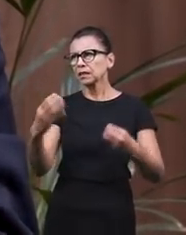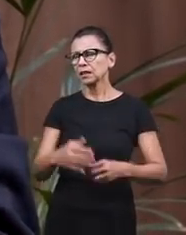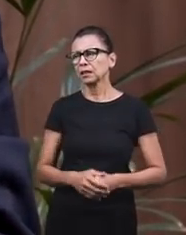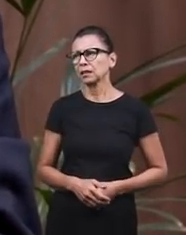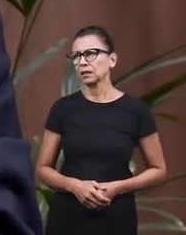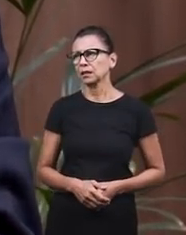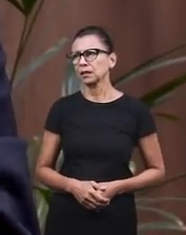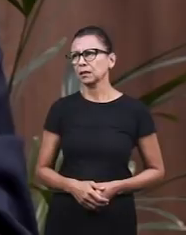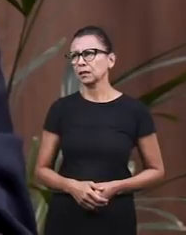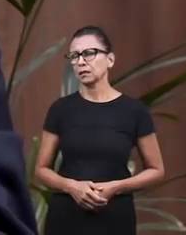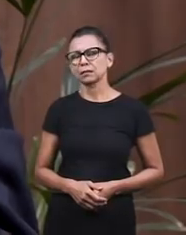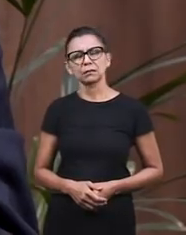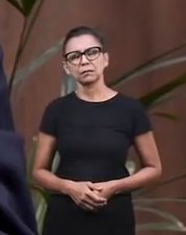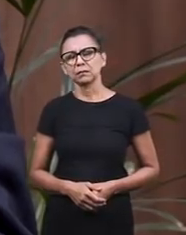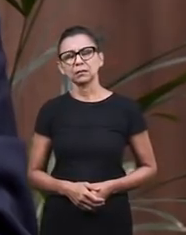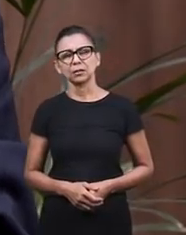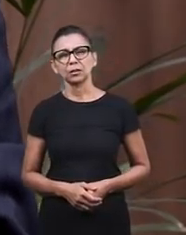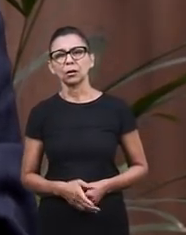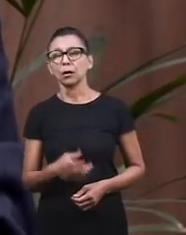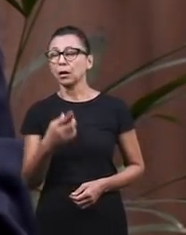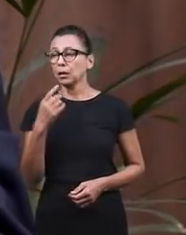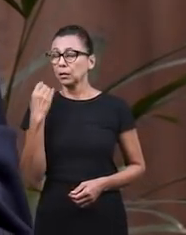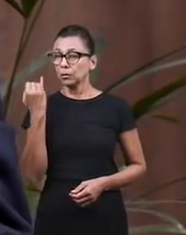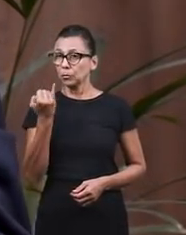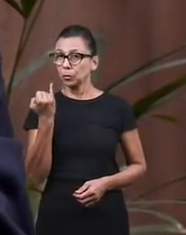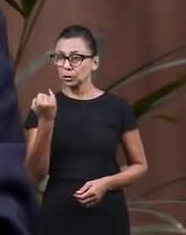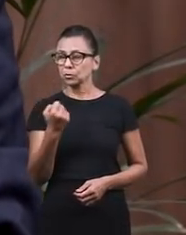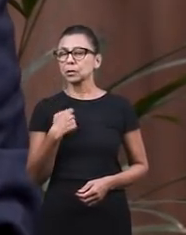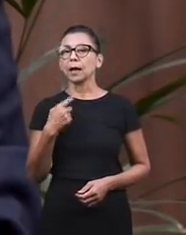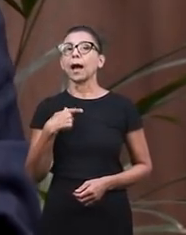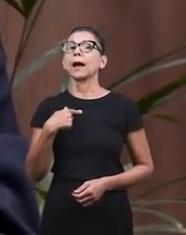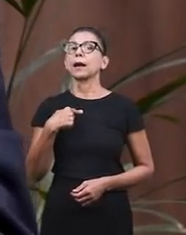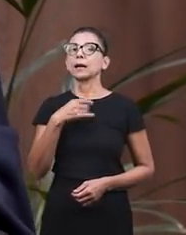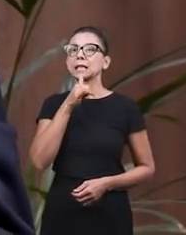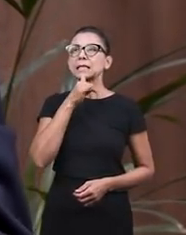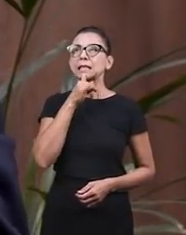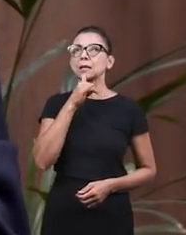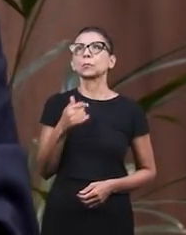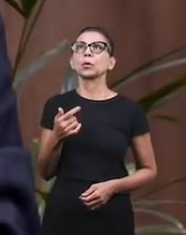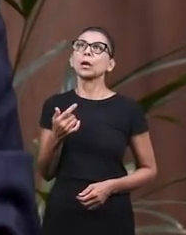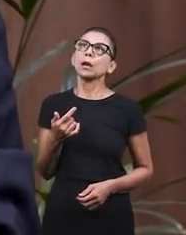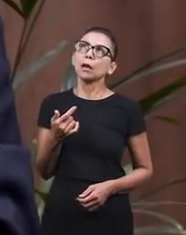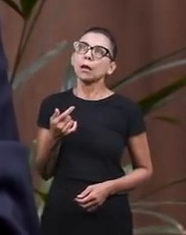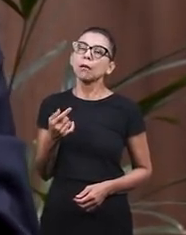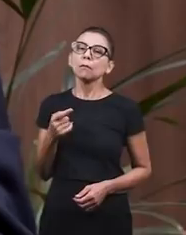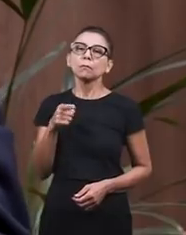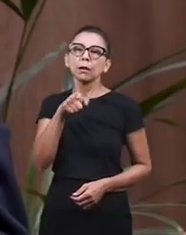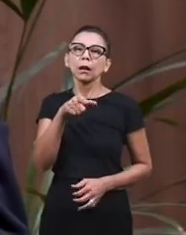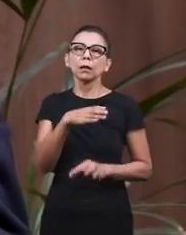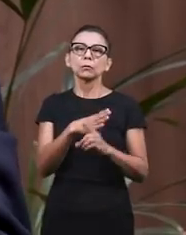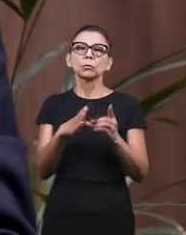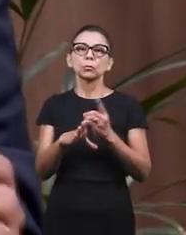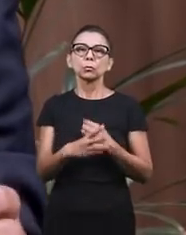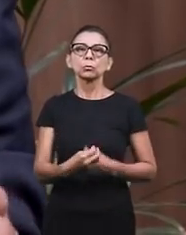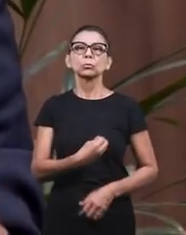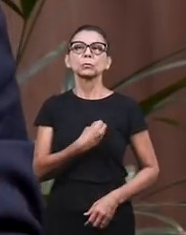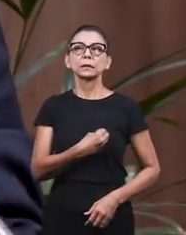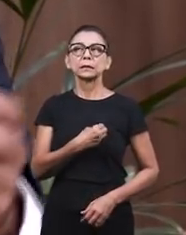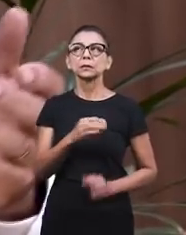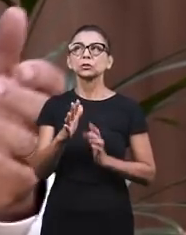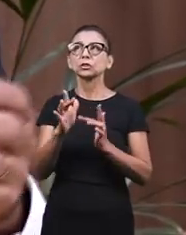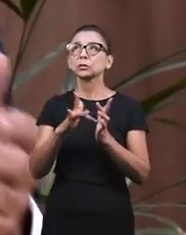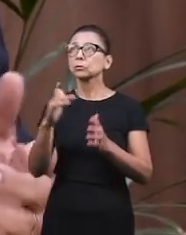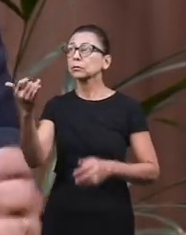culto assim, ó, eu fui ao culto, tive um encontro com Jesus, Jesus falou comigo, Jesus se revelou ao meu coração. E quem era o